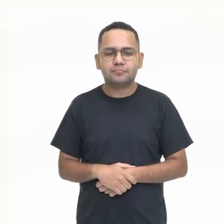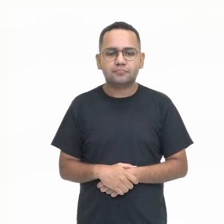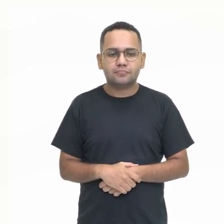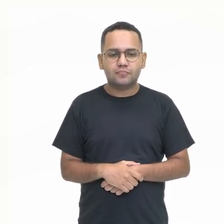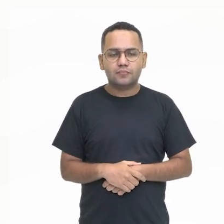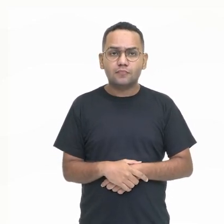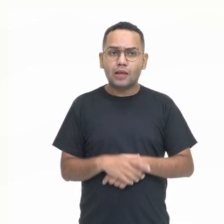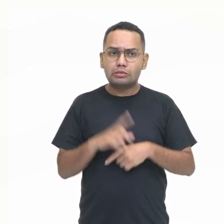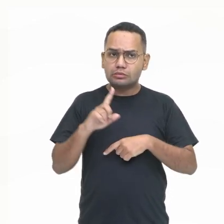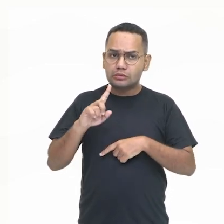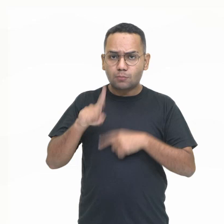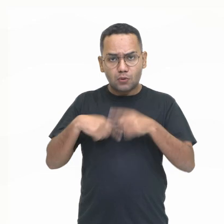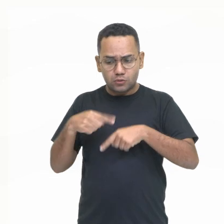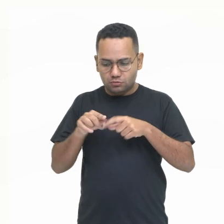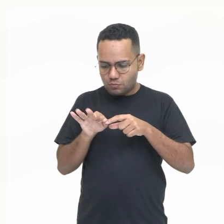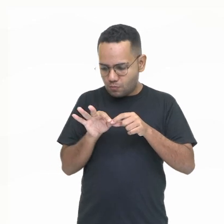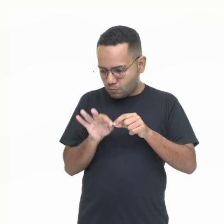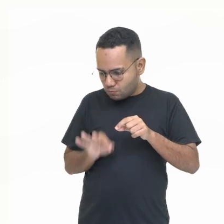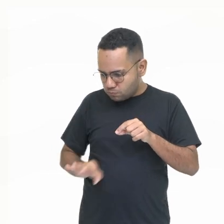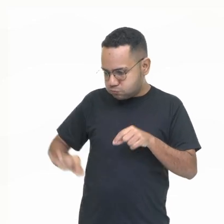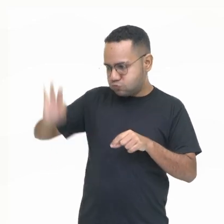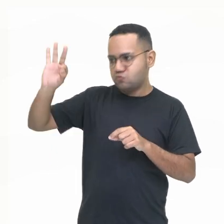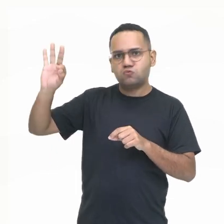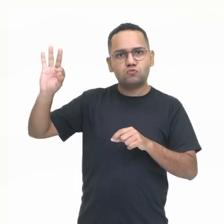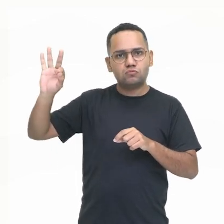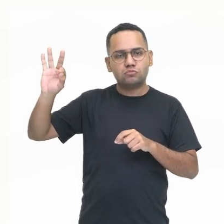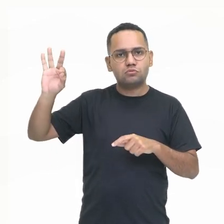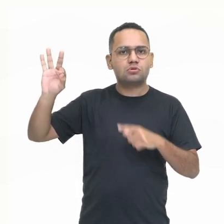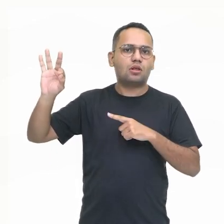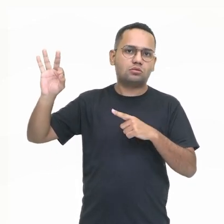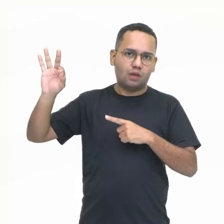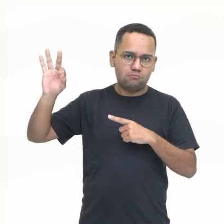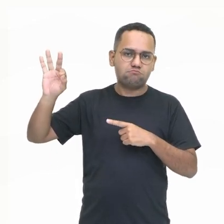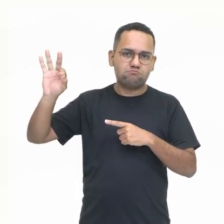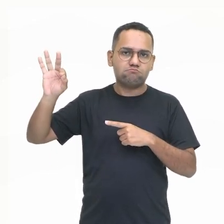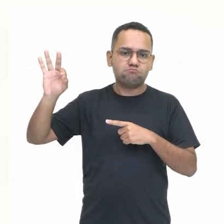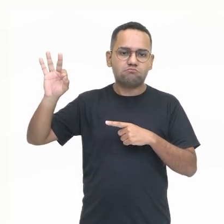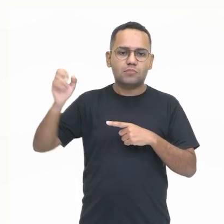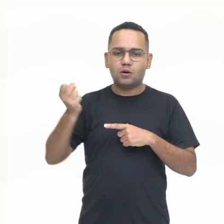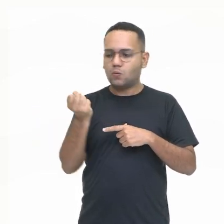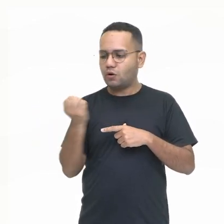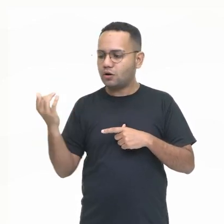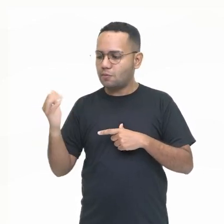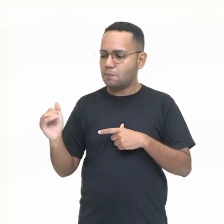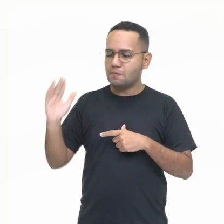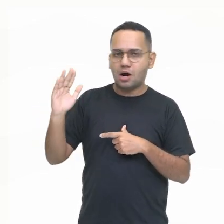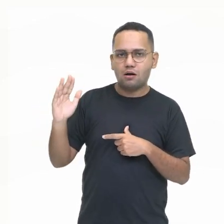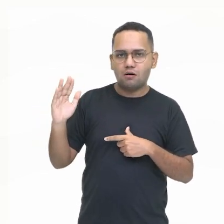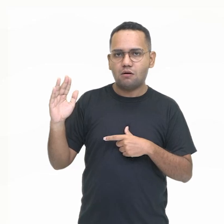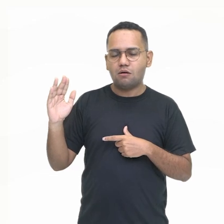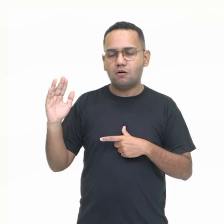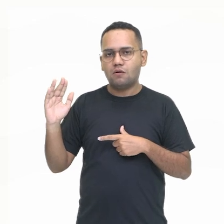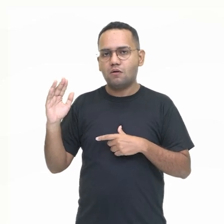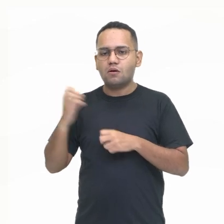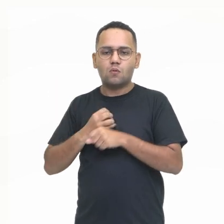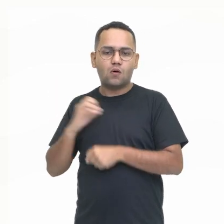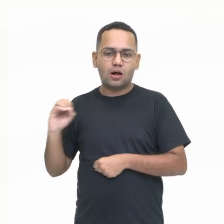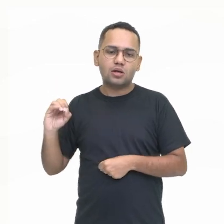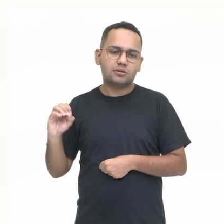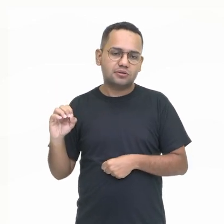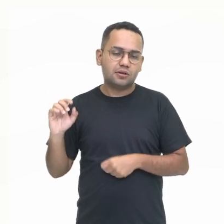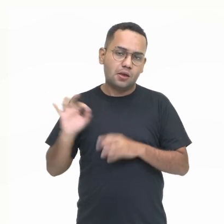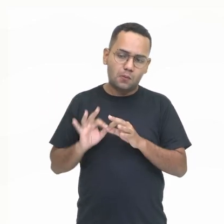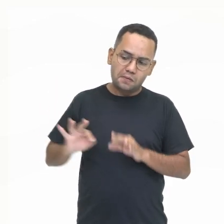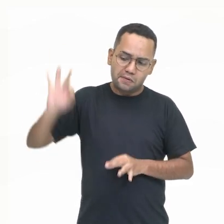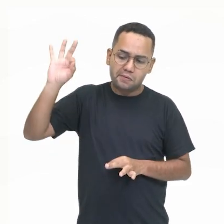e ela cresce para os valores, ó, para qualquer valor de x maior ou igual a zero, ela será então